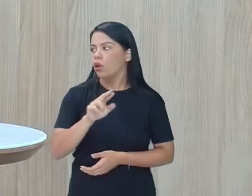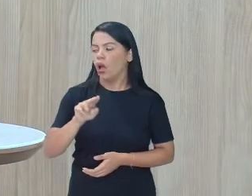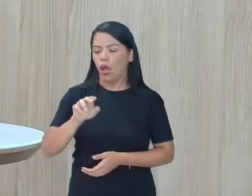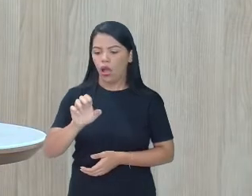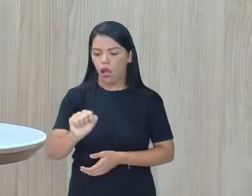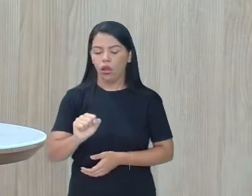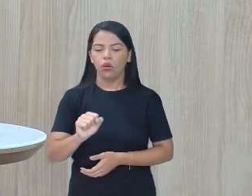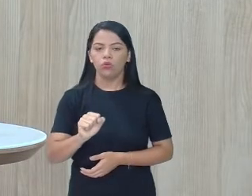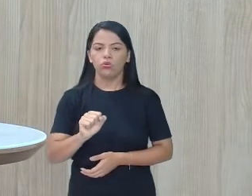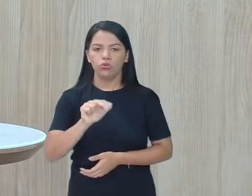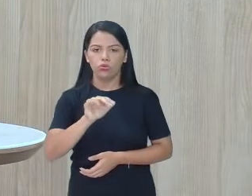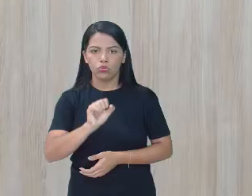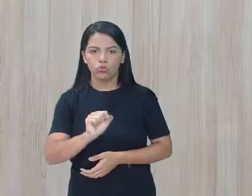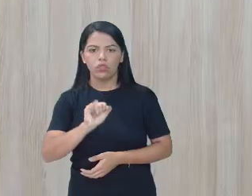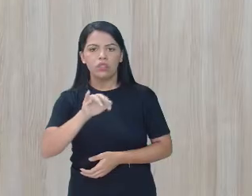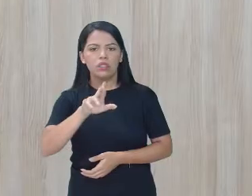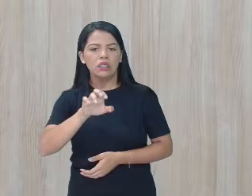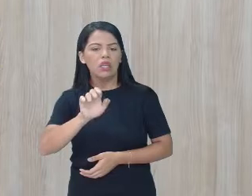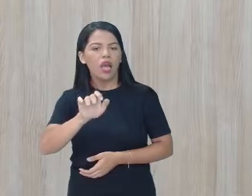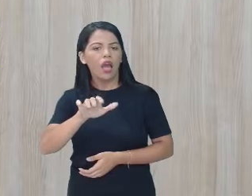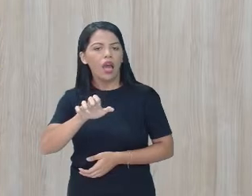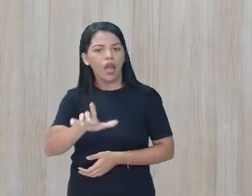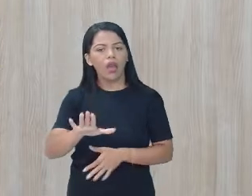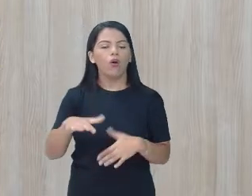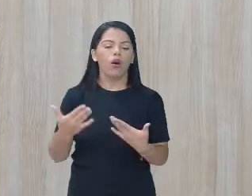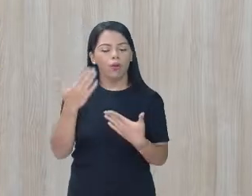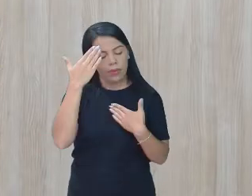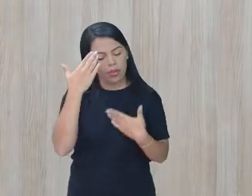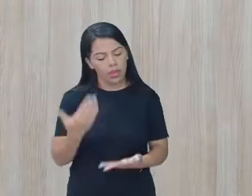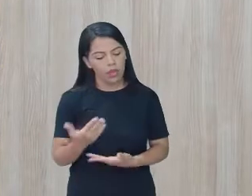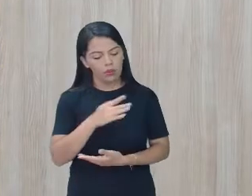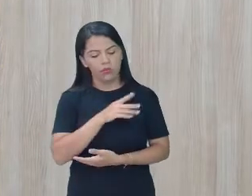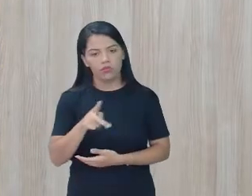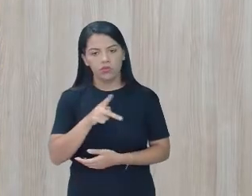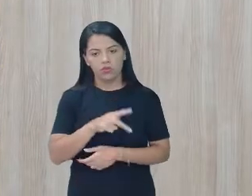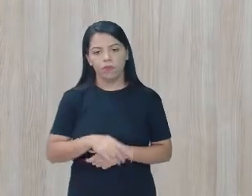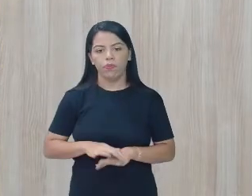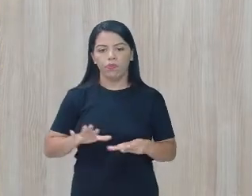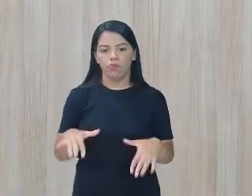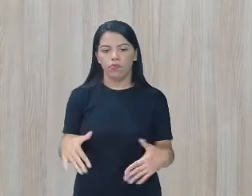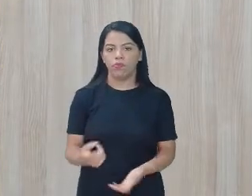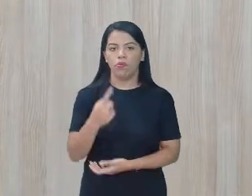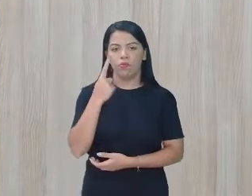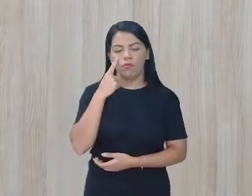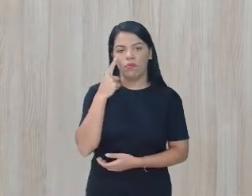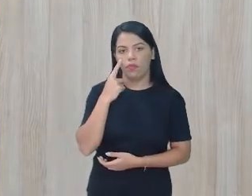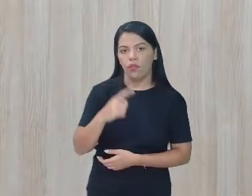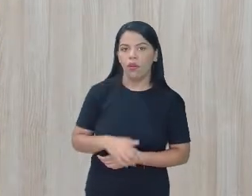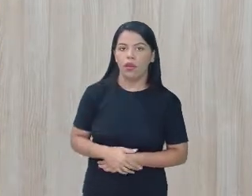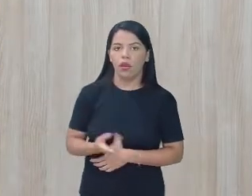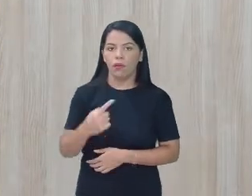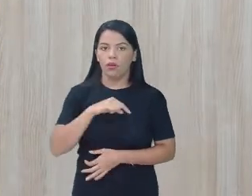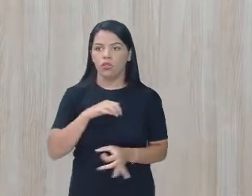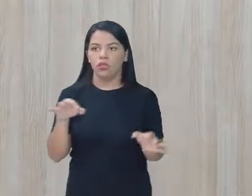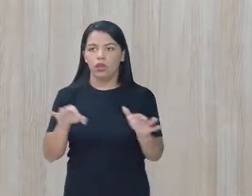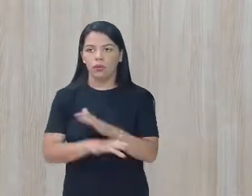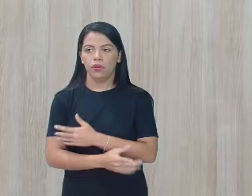Israel. Israel, muito bem. Muito obrigado, professora. Então vejam, para a gente ir